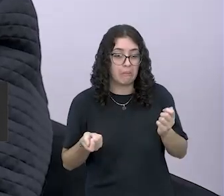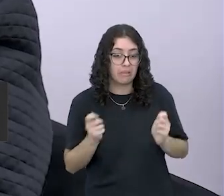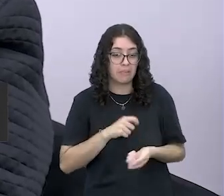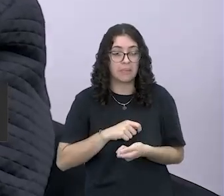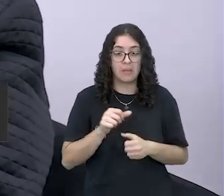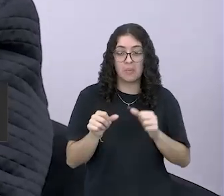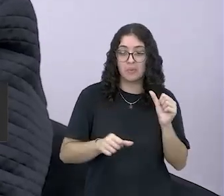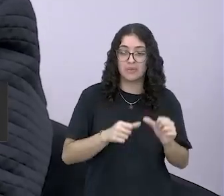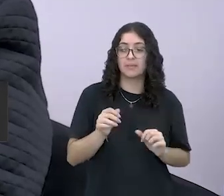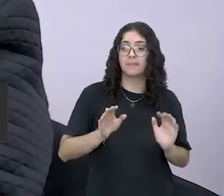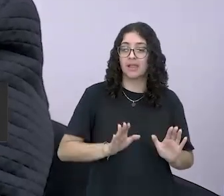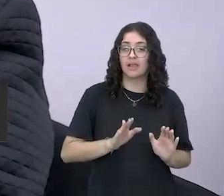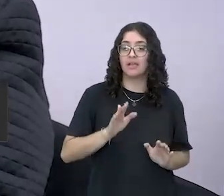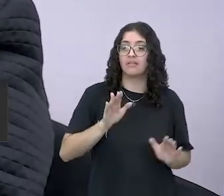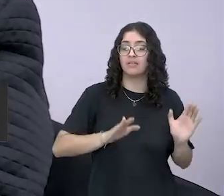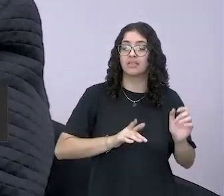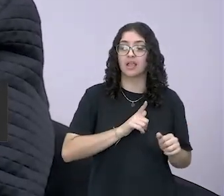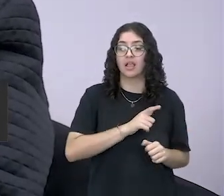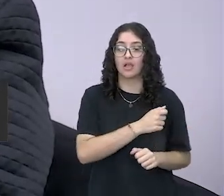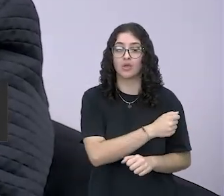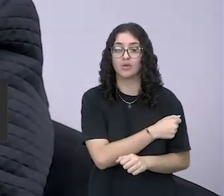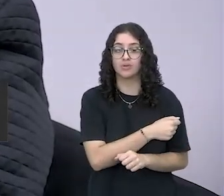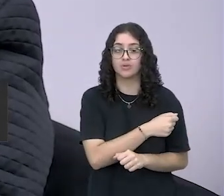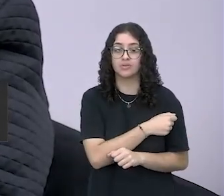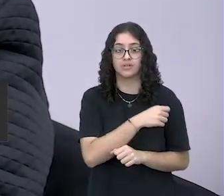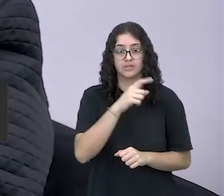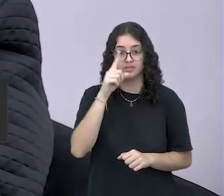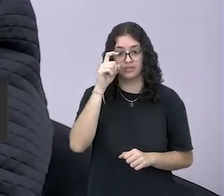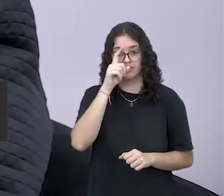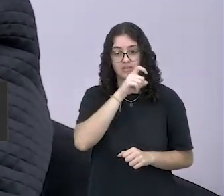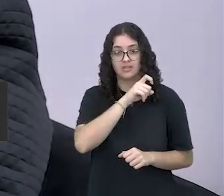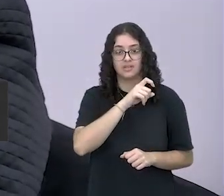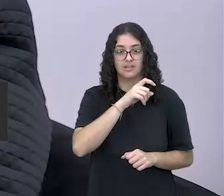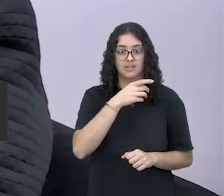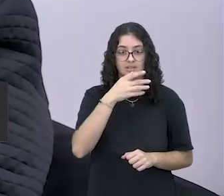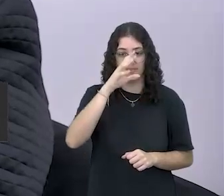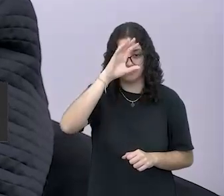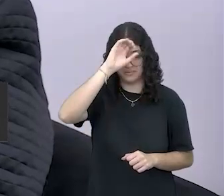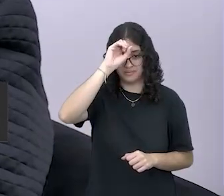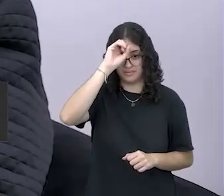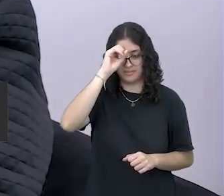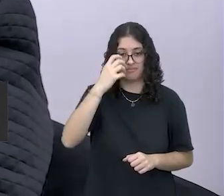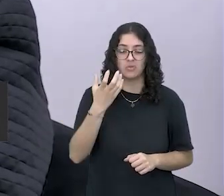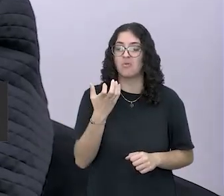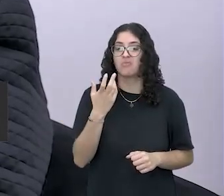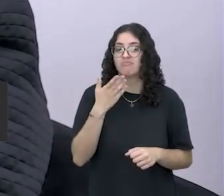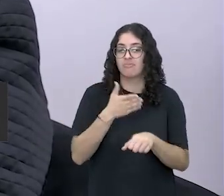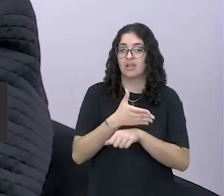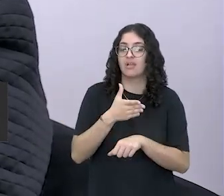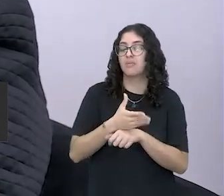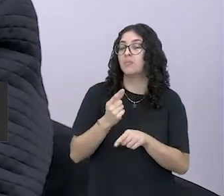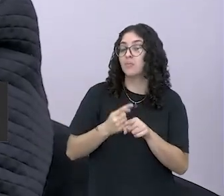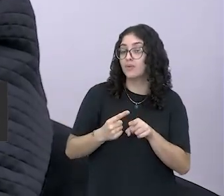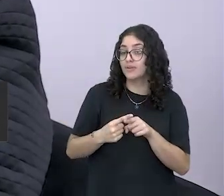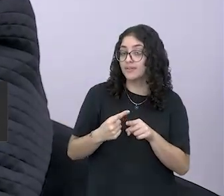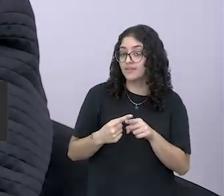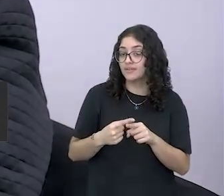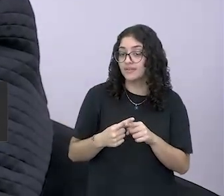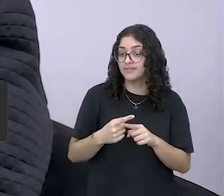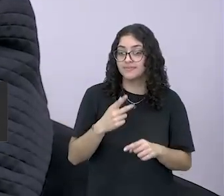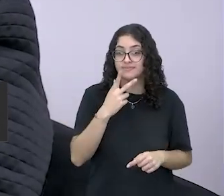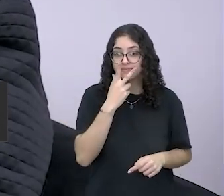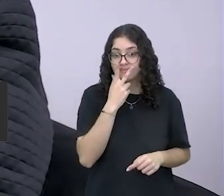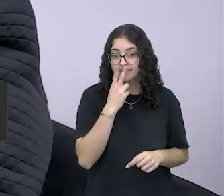às vezes, você tem um aluno que tem uma dificuldade de aprendizagem e ele não aparece. Por quê? Ele vai no